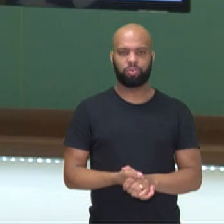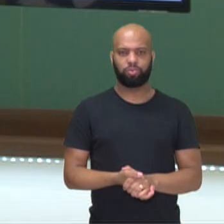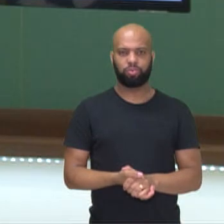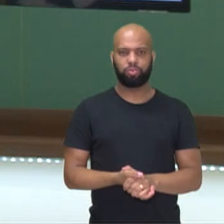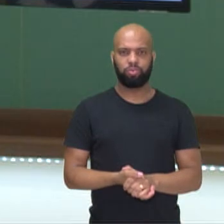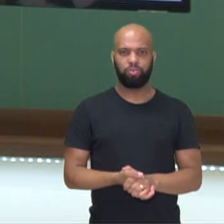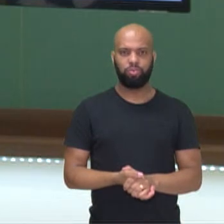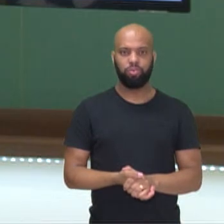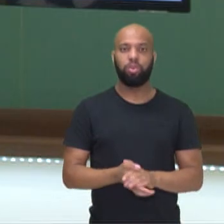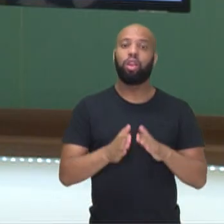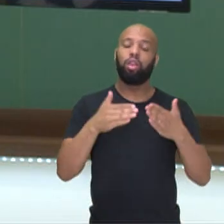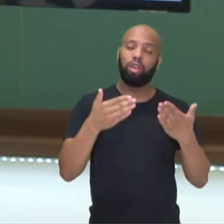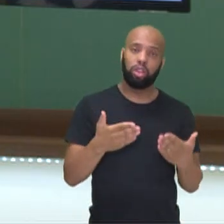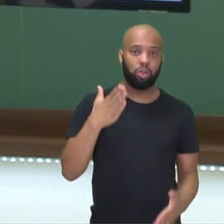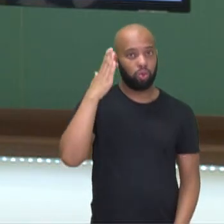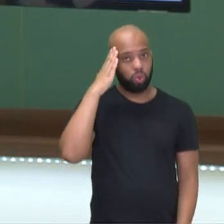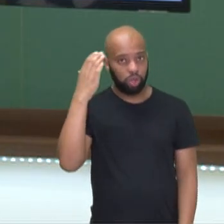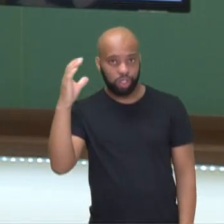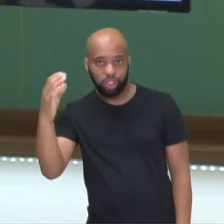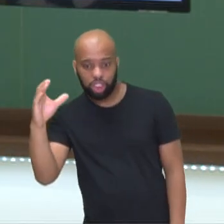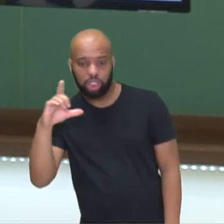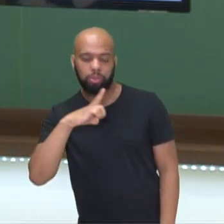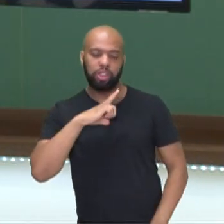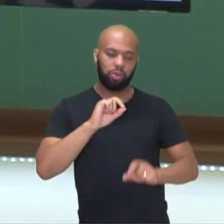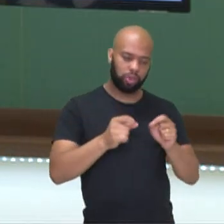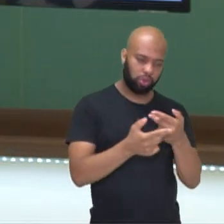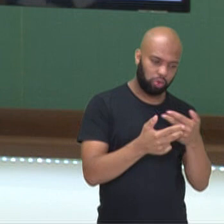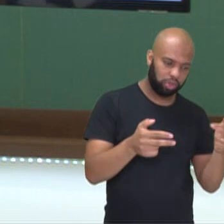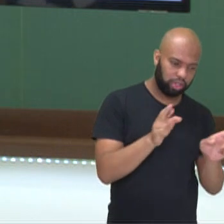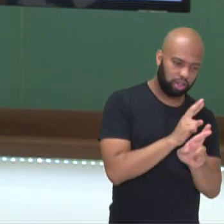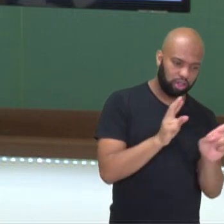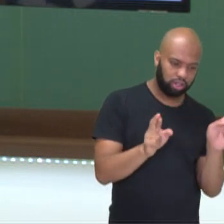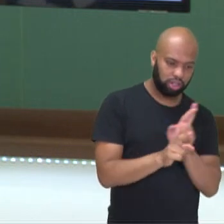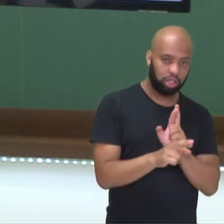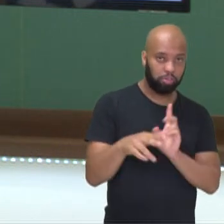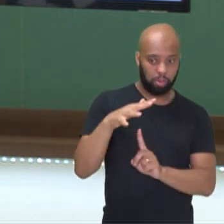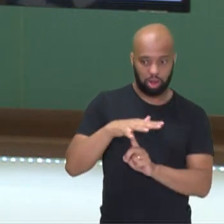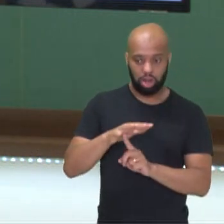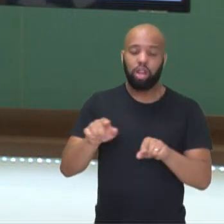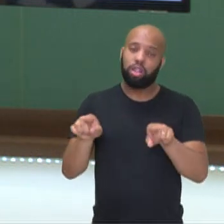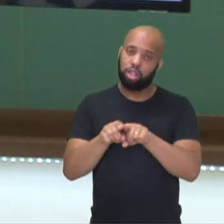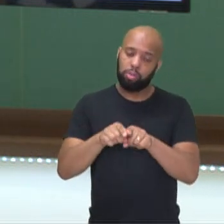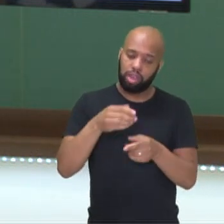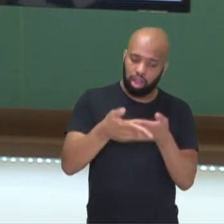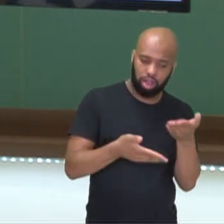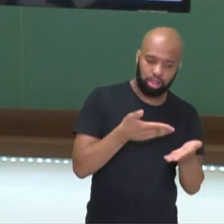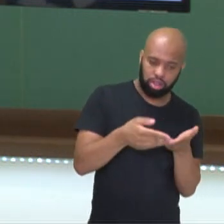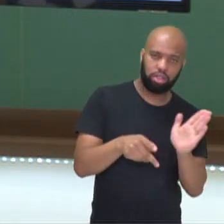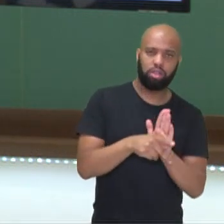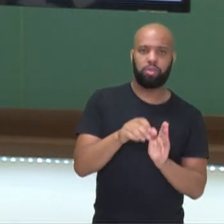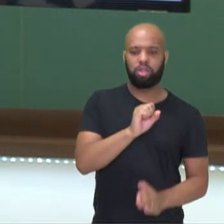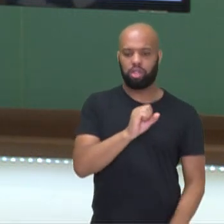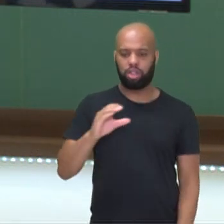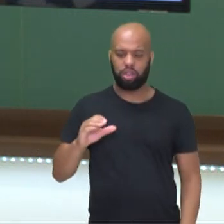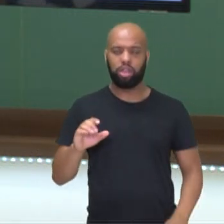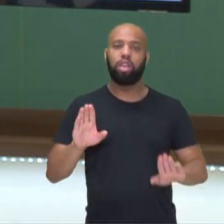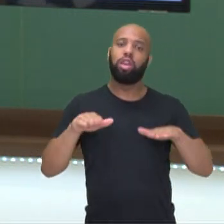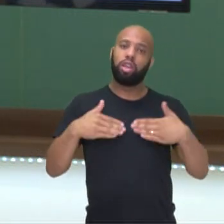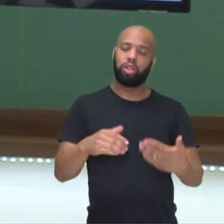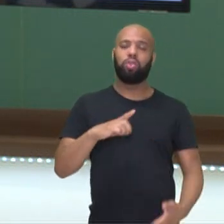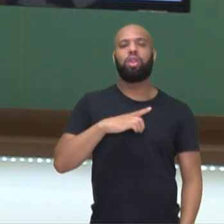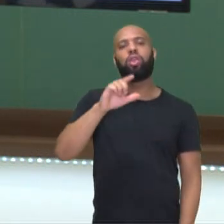território de Santa Catarina. E nós temos também a importância de Londrina, no norte paranaense, e de